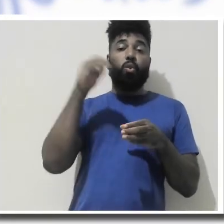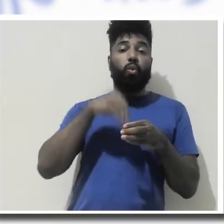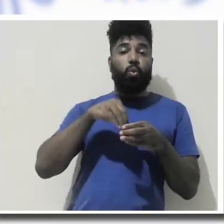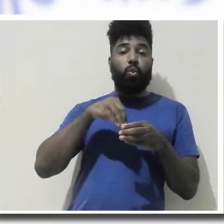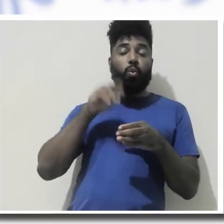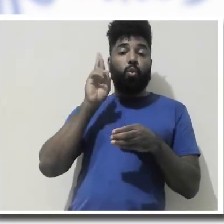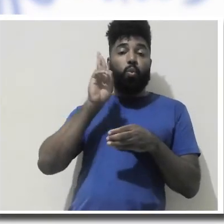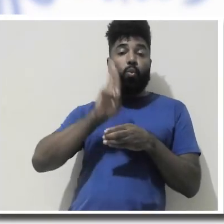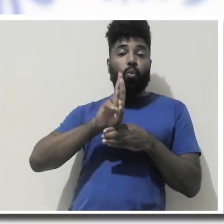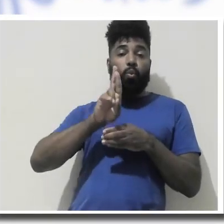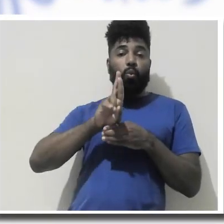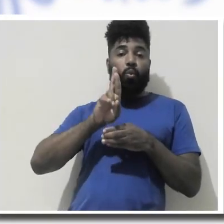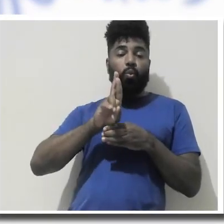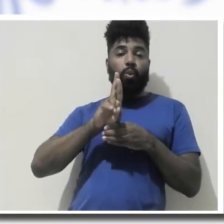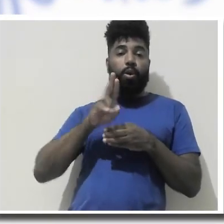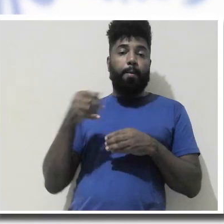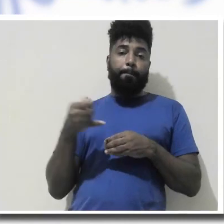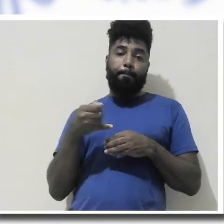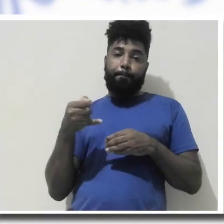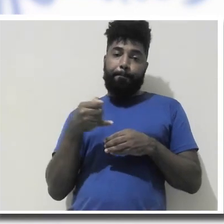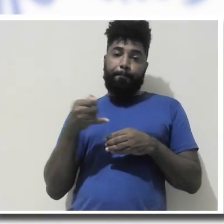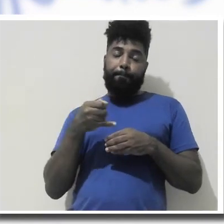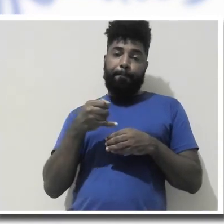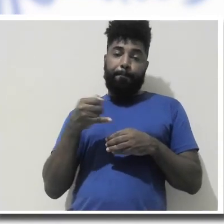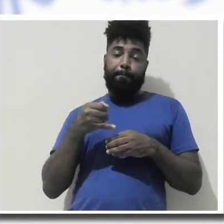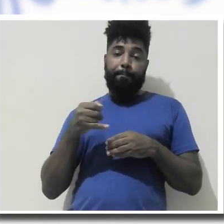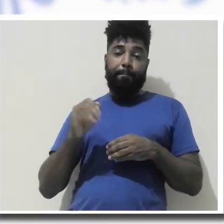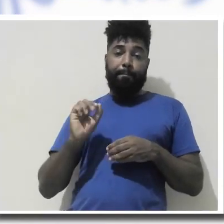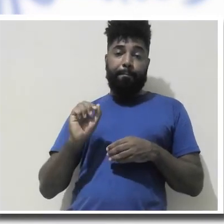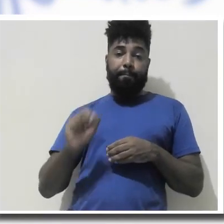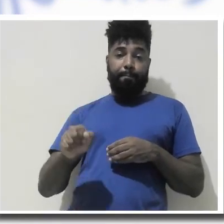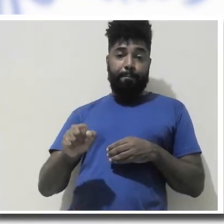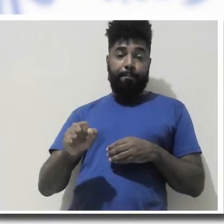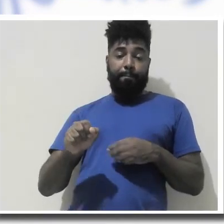colocando o R e o menos na parte inferior